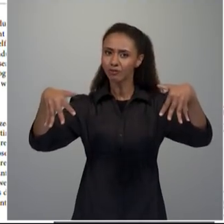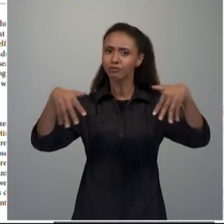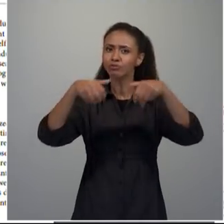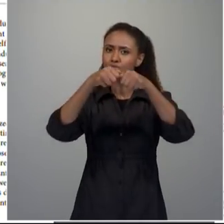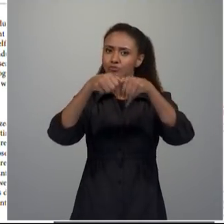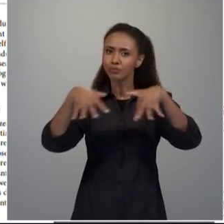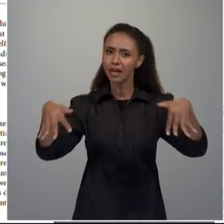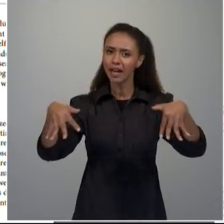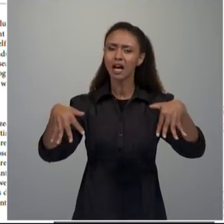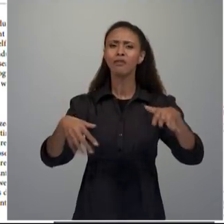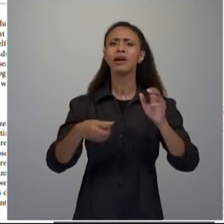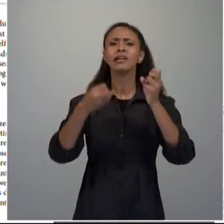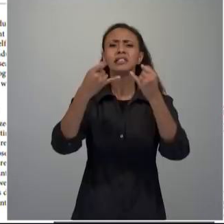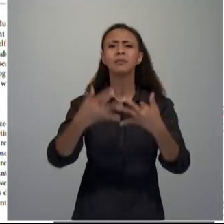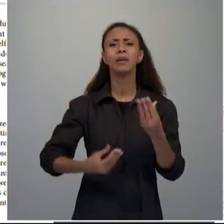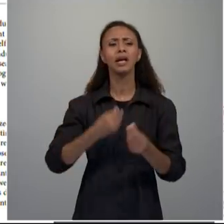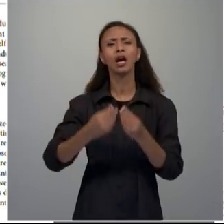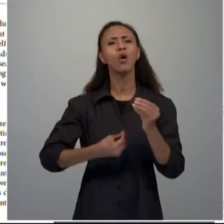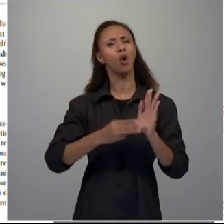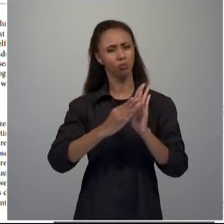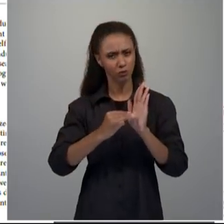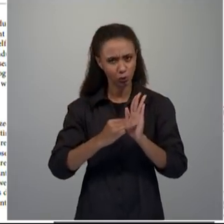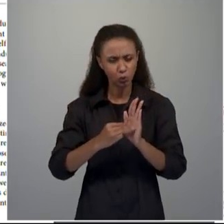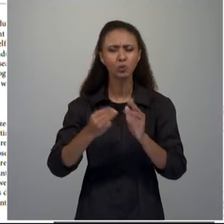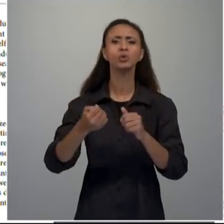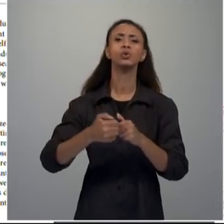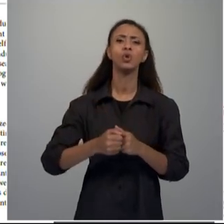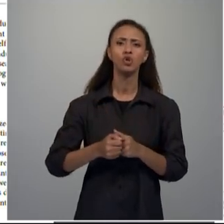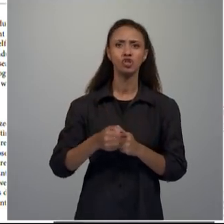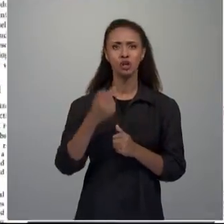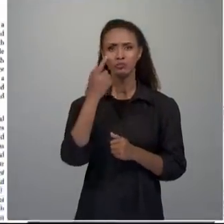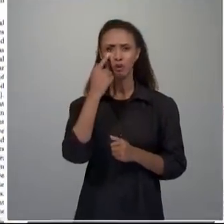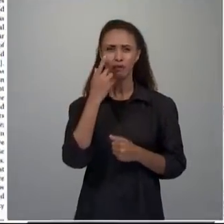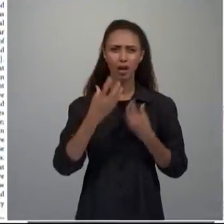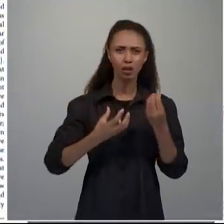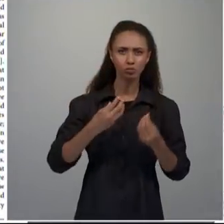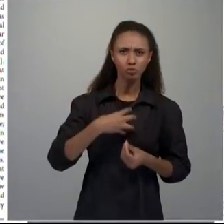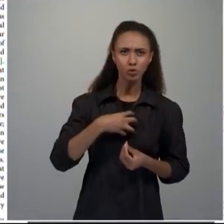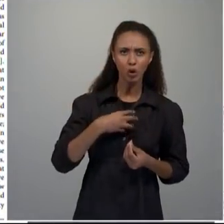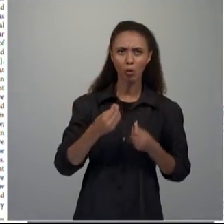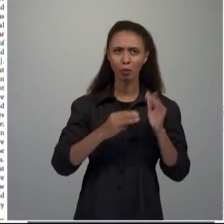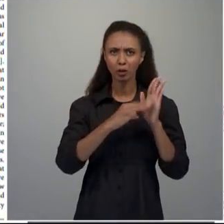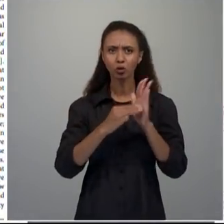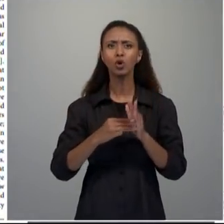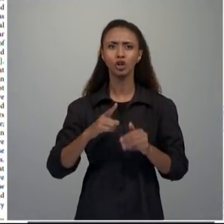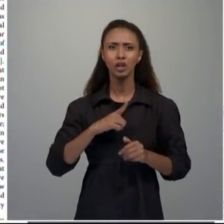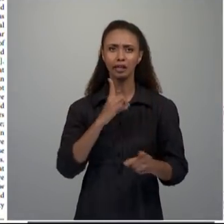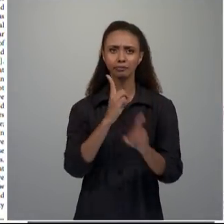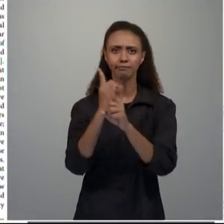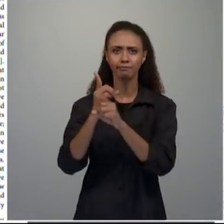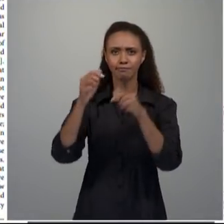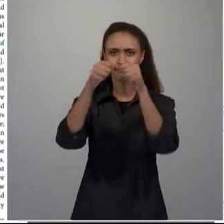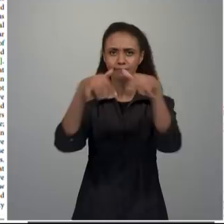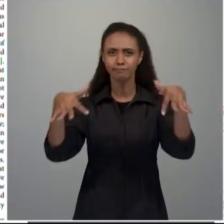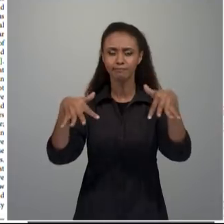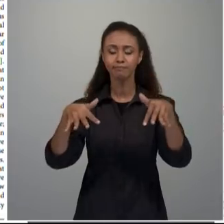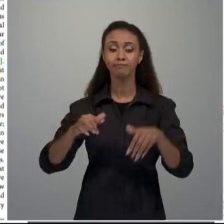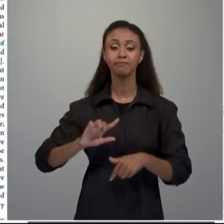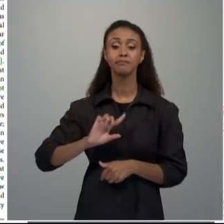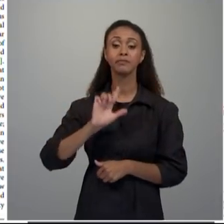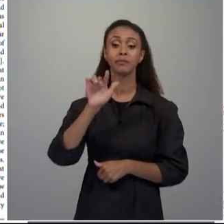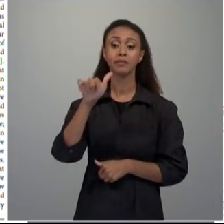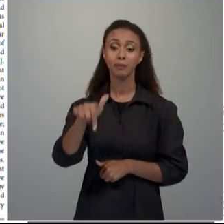sobre a metodologia você pode dilatar se eu quiser saber sobre metodologia está tudo aqui beleza aí vai falar sobre método